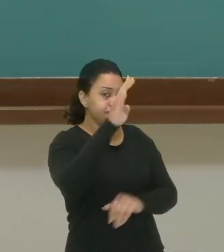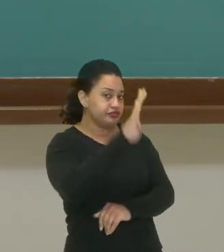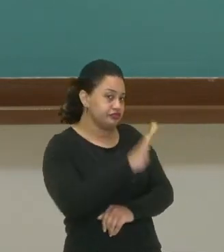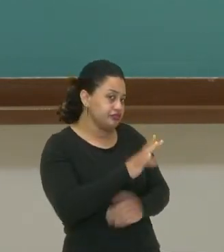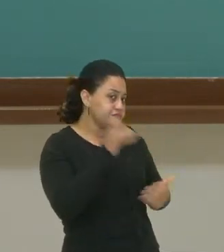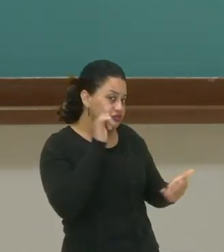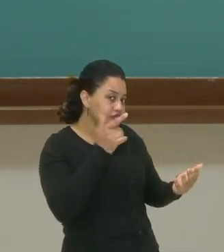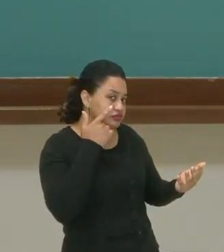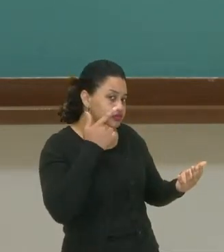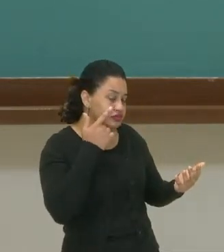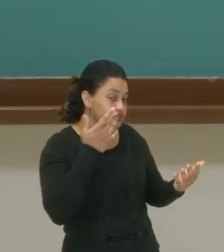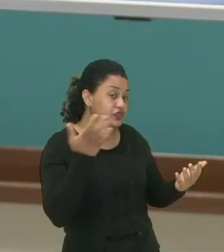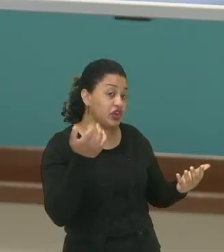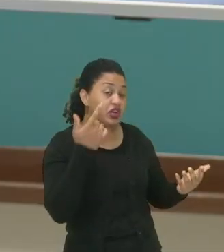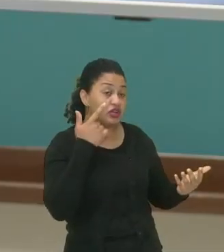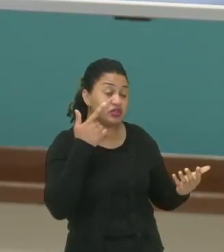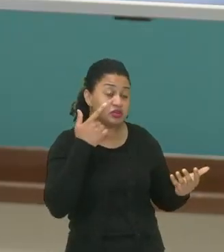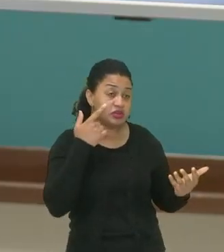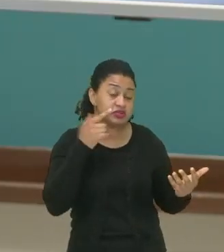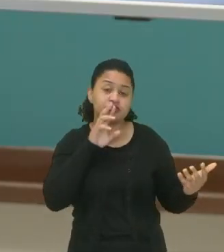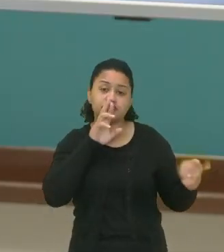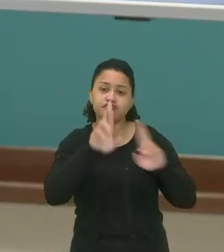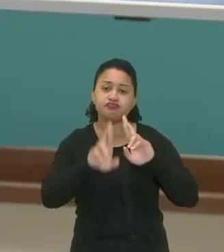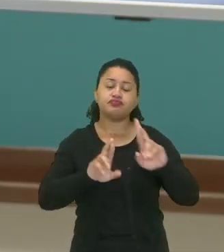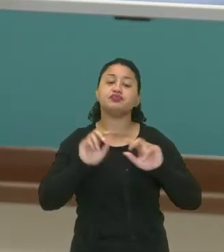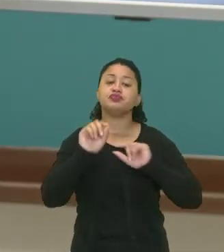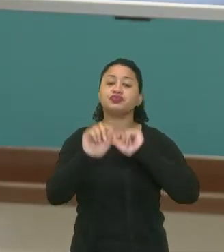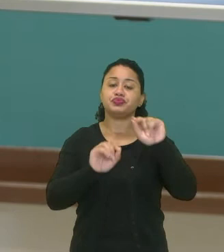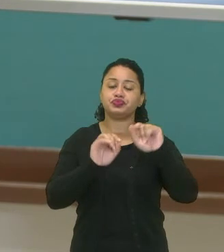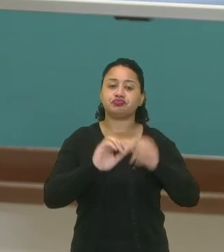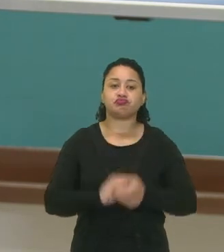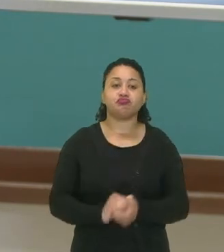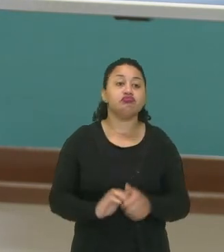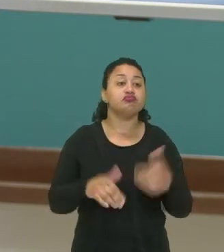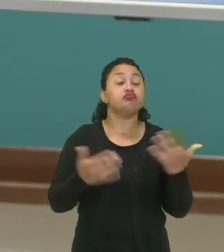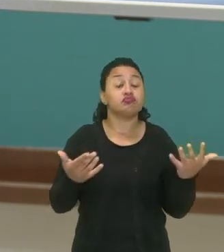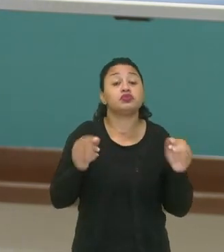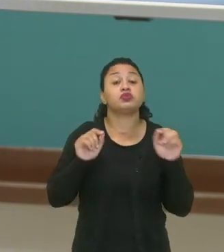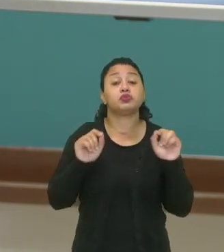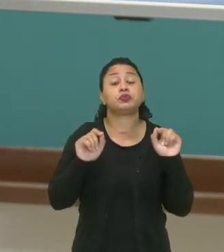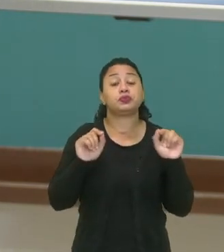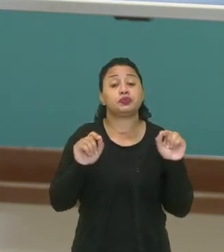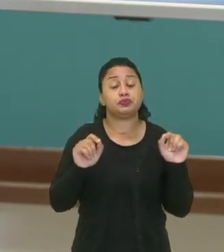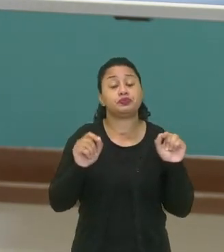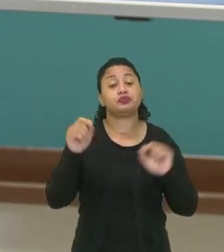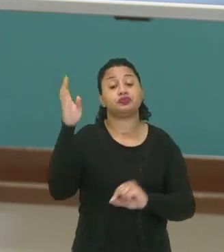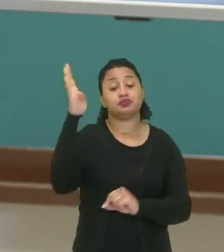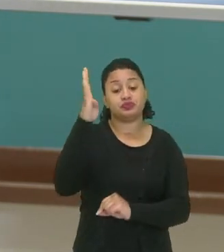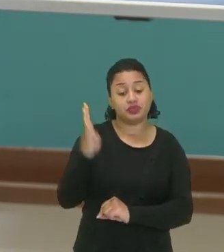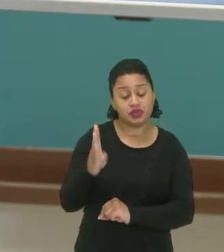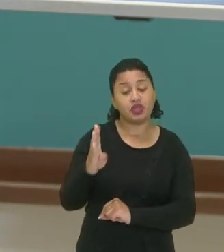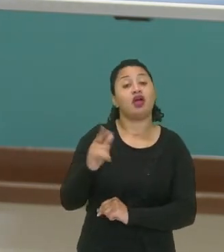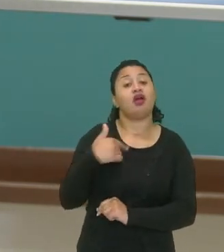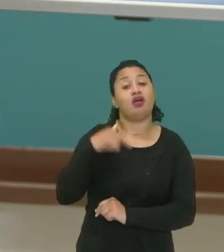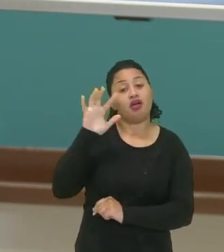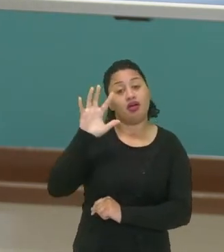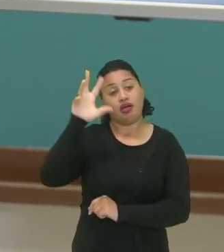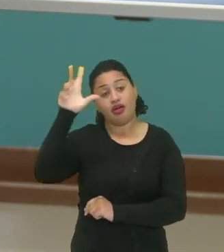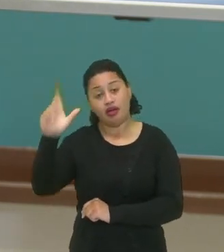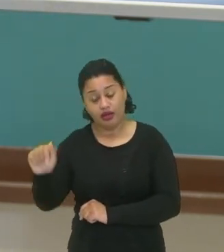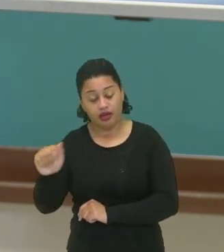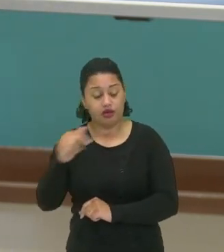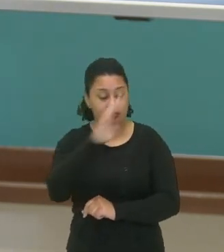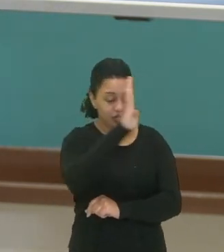aqui então a nossa resposta sugestiva. Olha só. Então, de um modo geral, Brasil e África